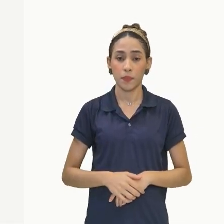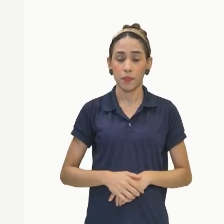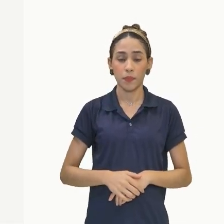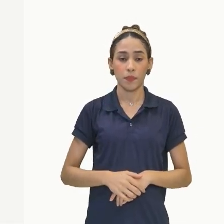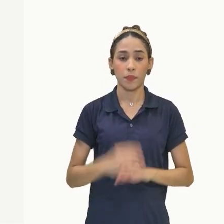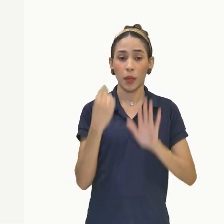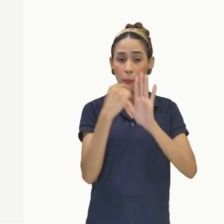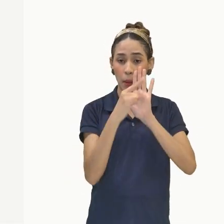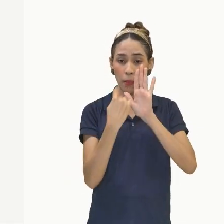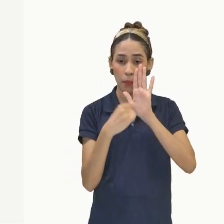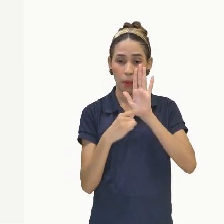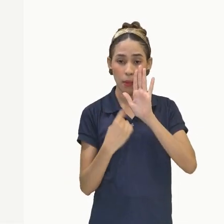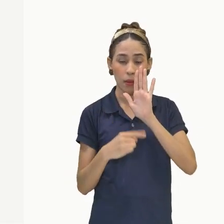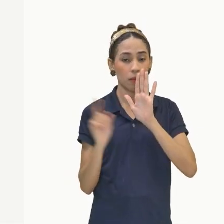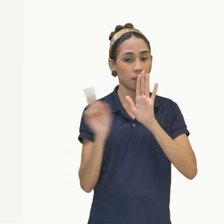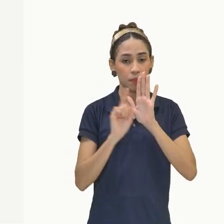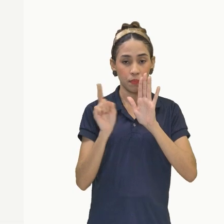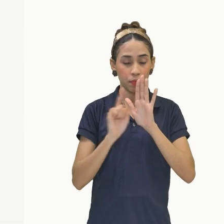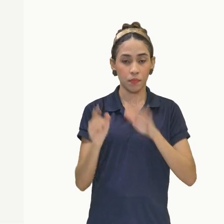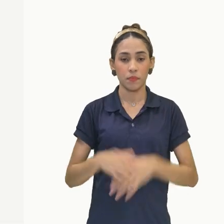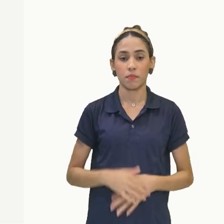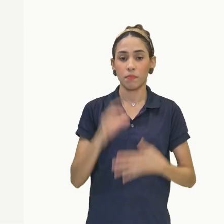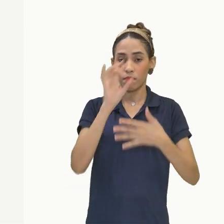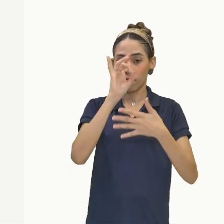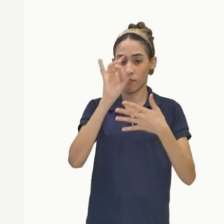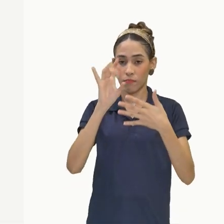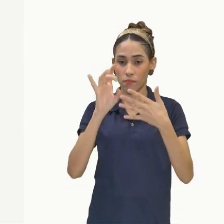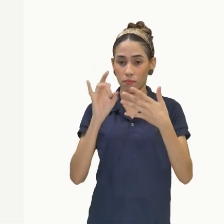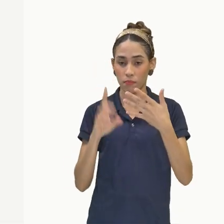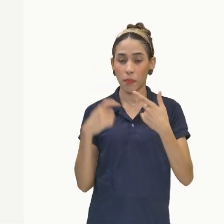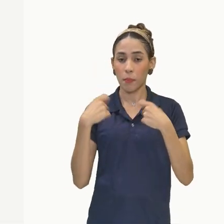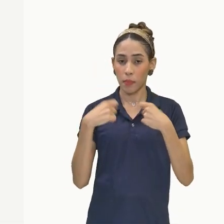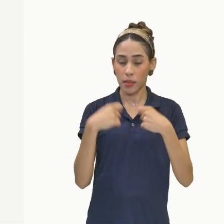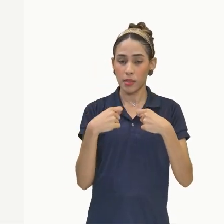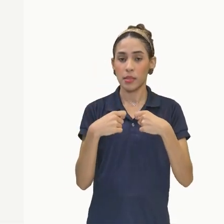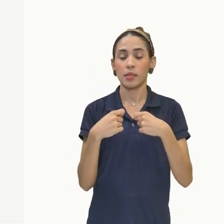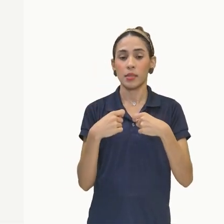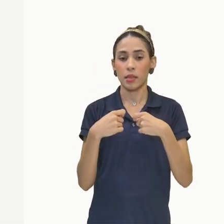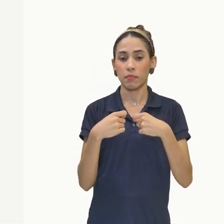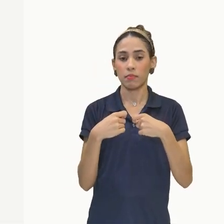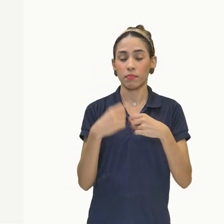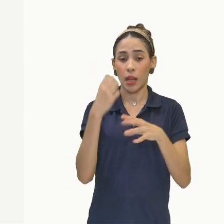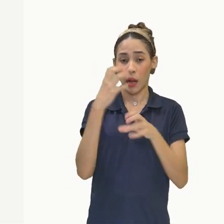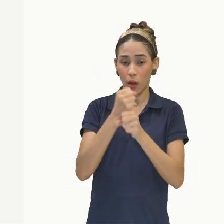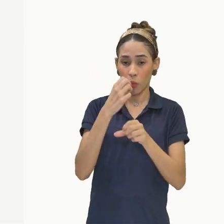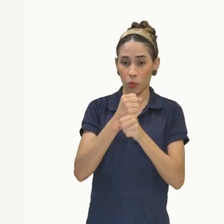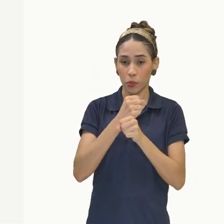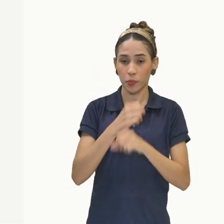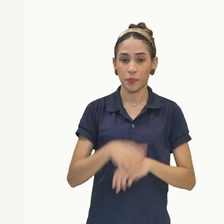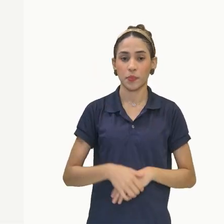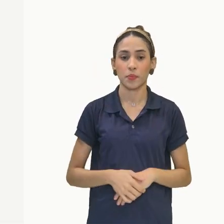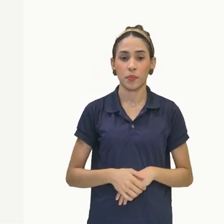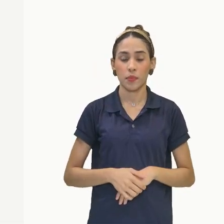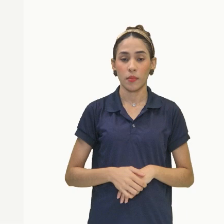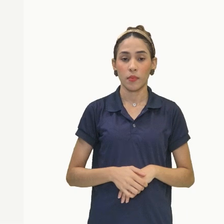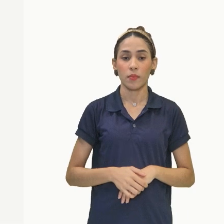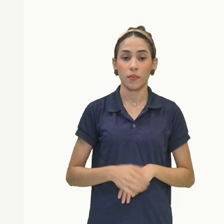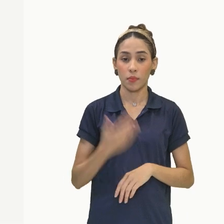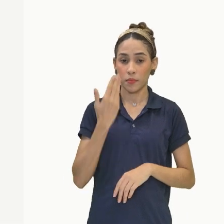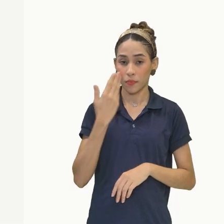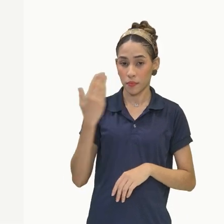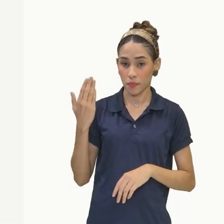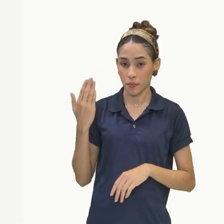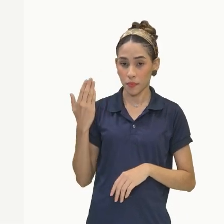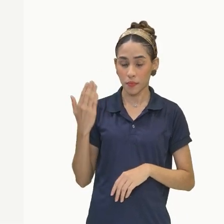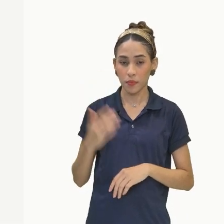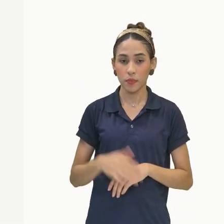tá, pessoal? É de itens. Cada item vai ser resolvido passo a passo. Vamos então começar pelo item A. Solução